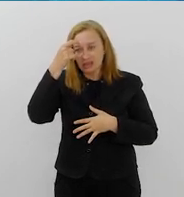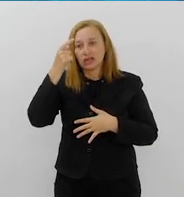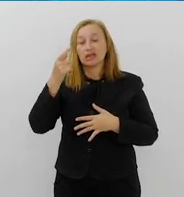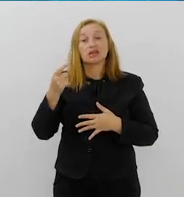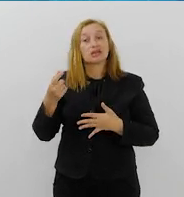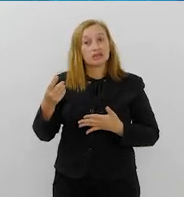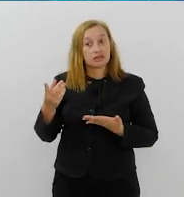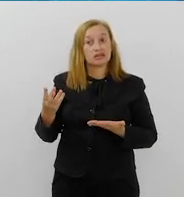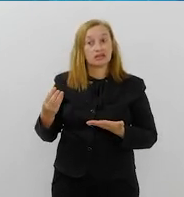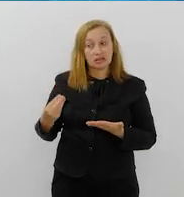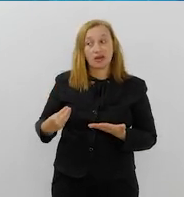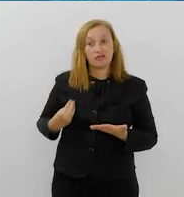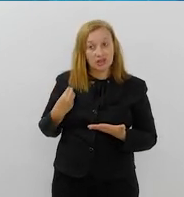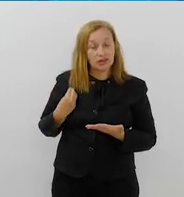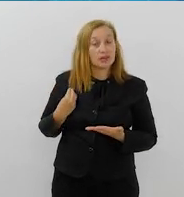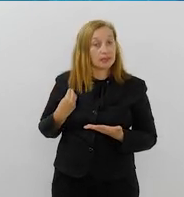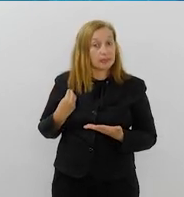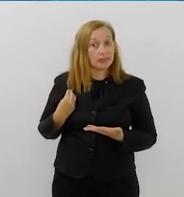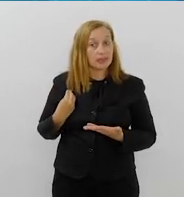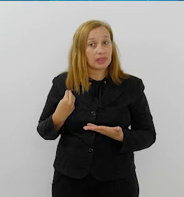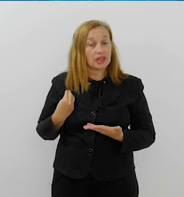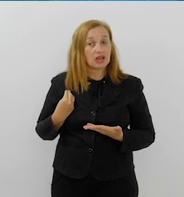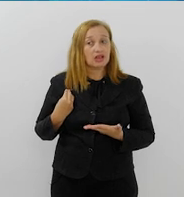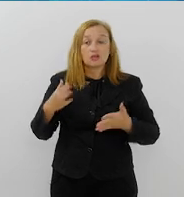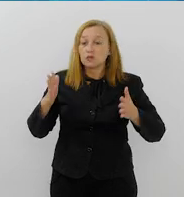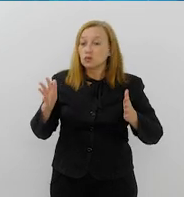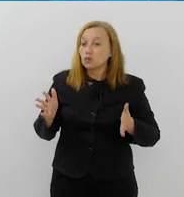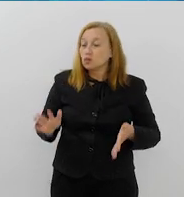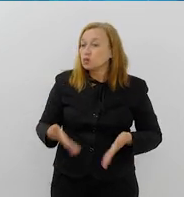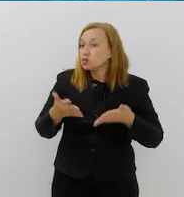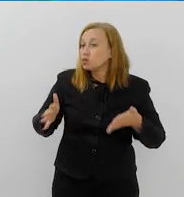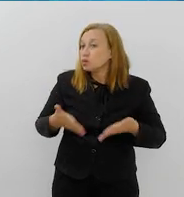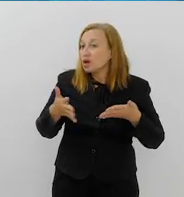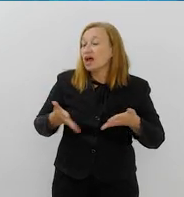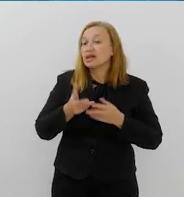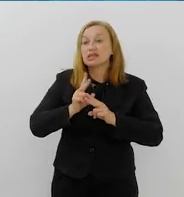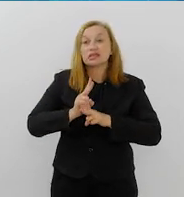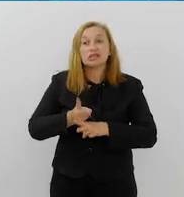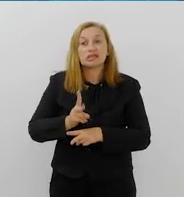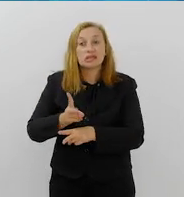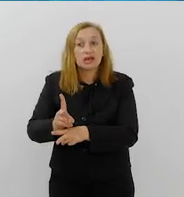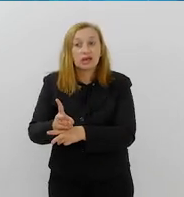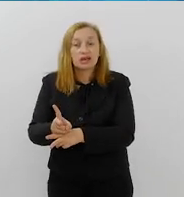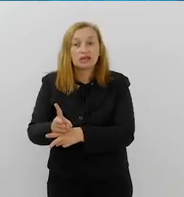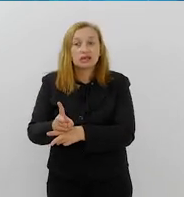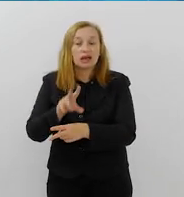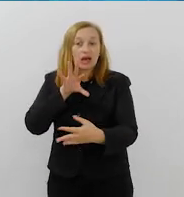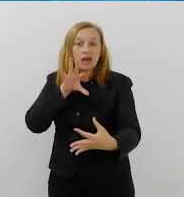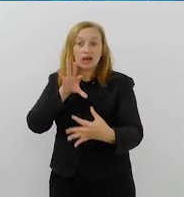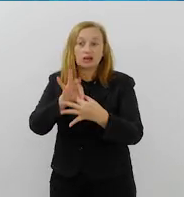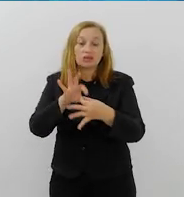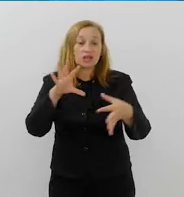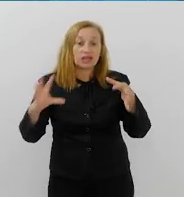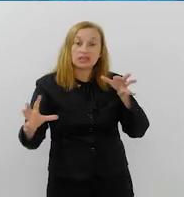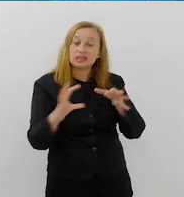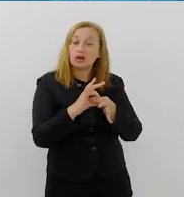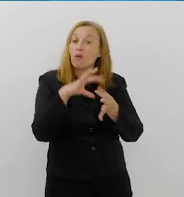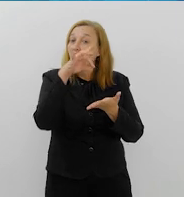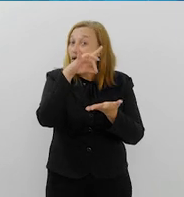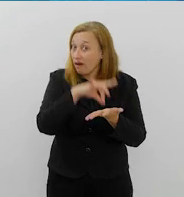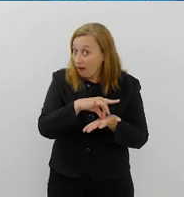recorte da vida, tá? E estimular sempre as